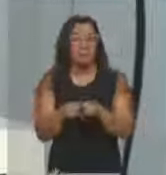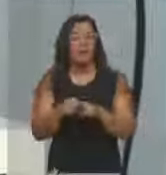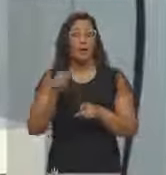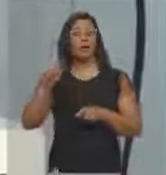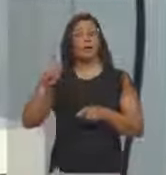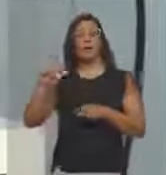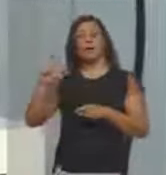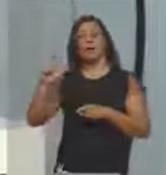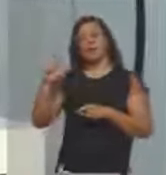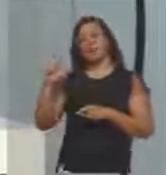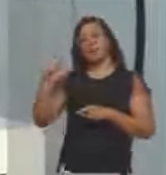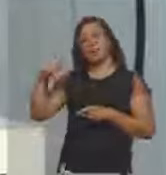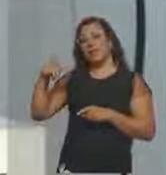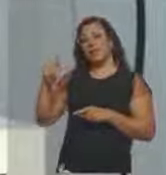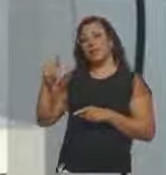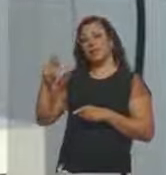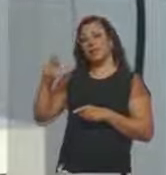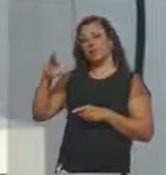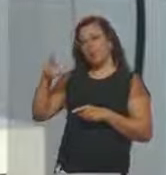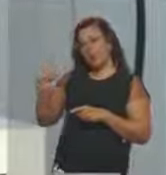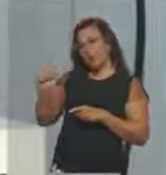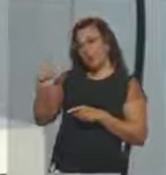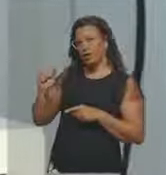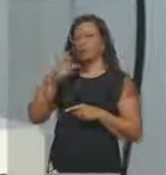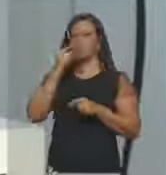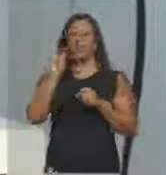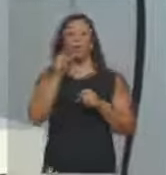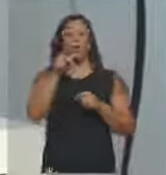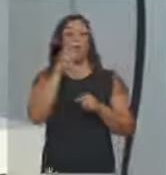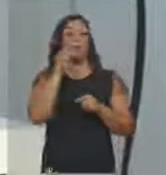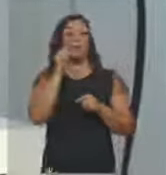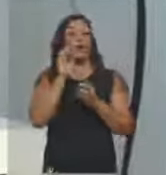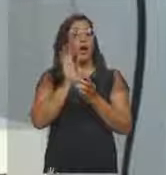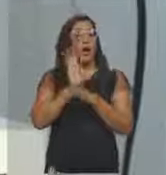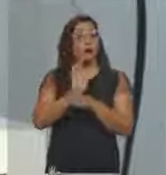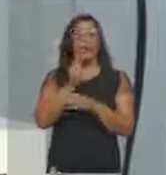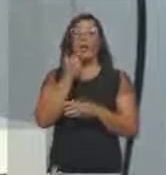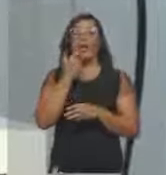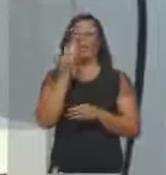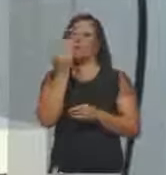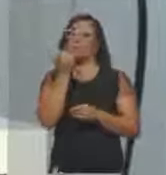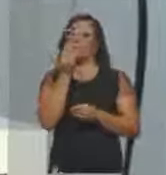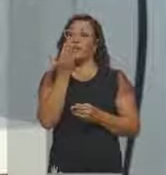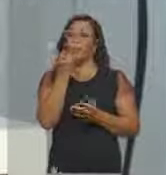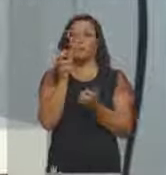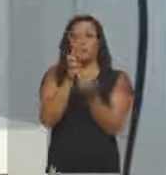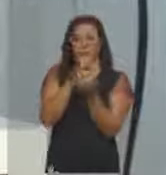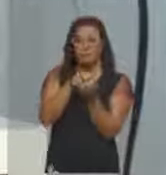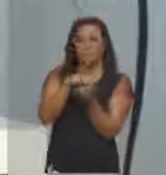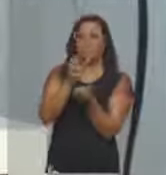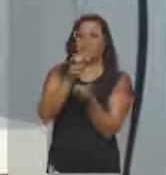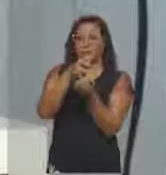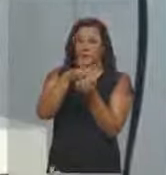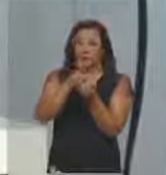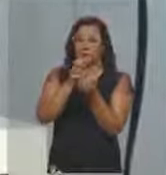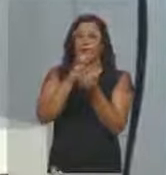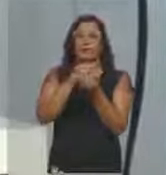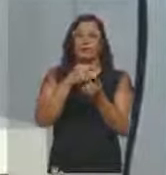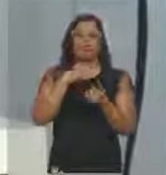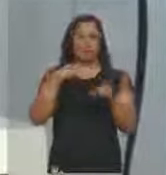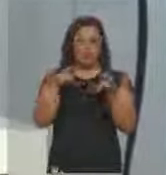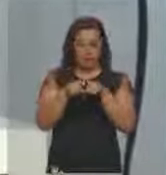glândulas, que a gente chama glândulas salivares, que eu falei para você que ajuda aí na quebra das moléculas do amido,